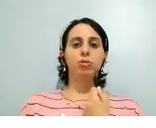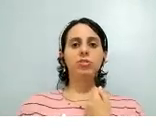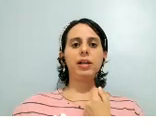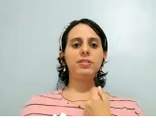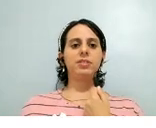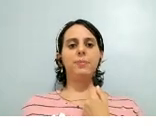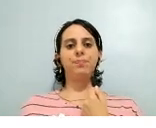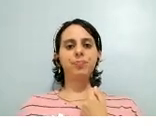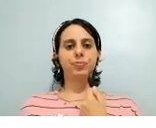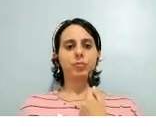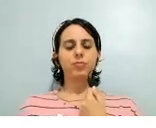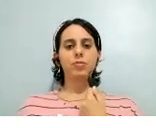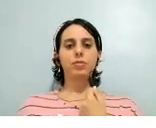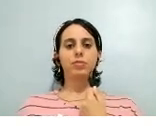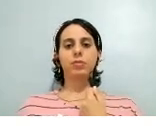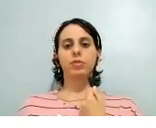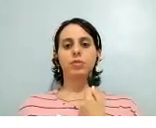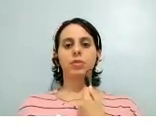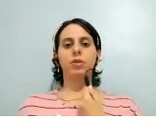enfim, socializar.